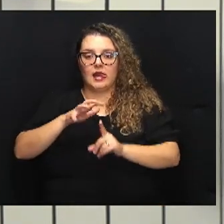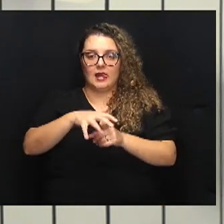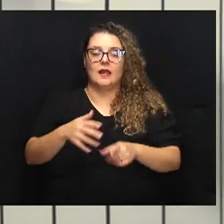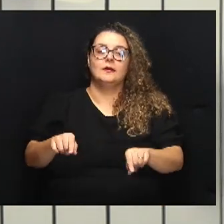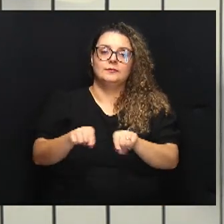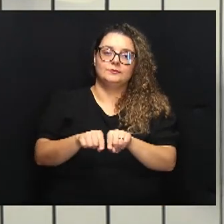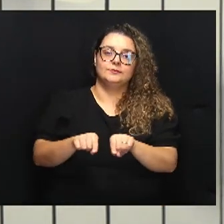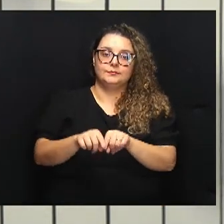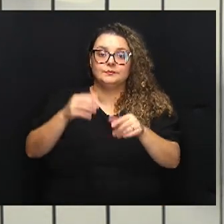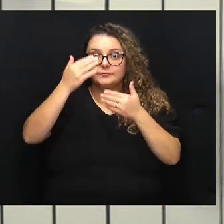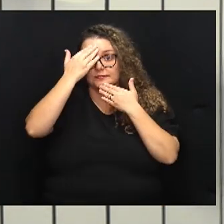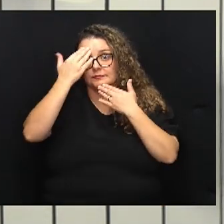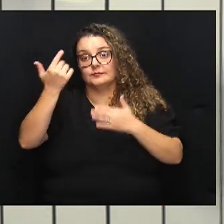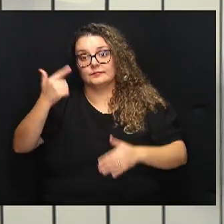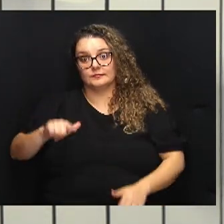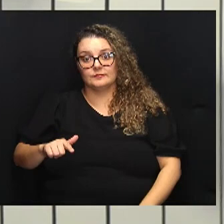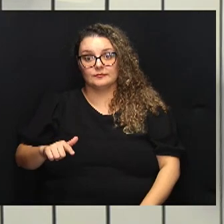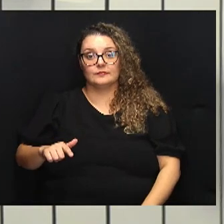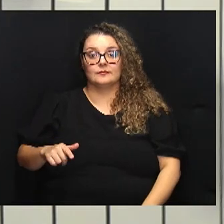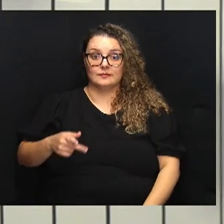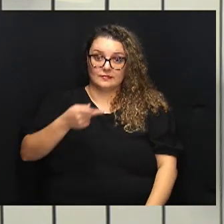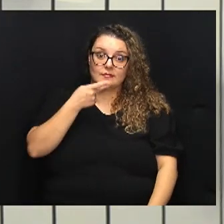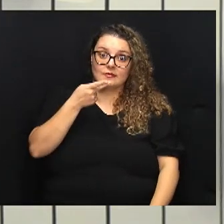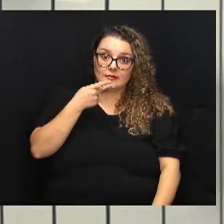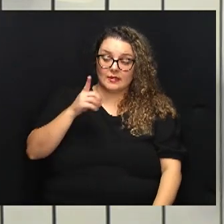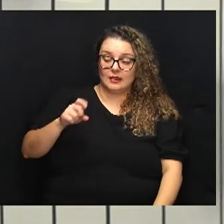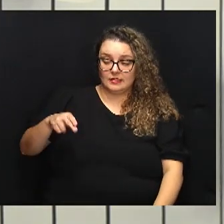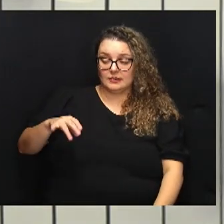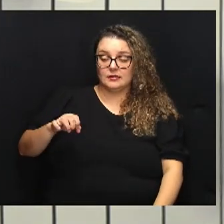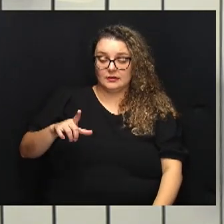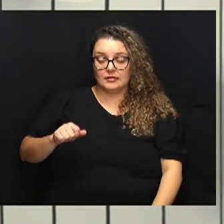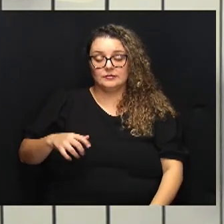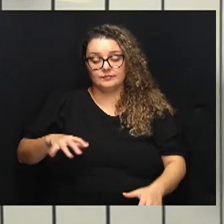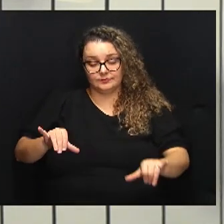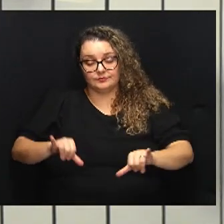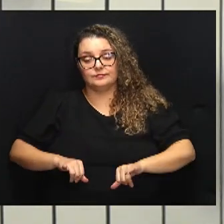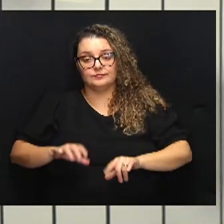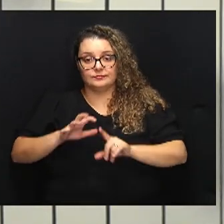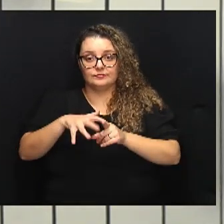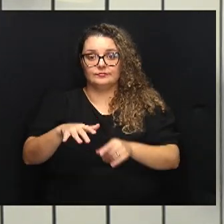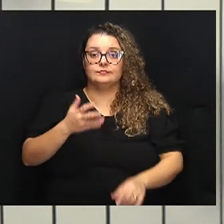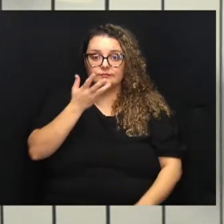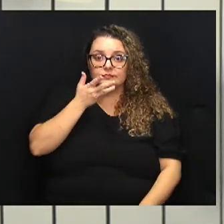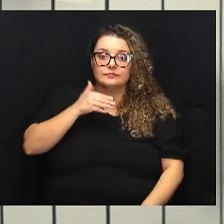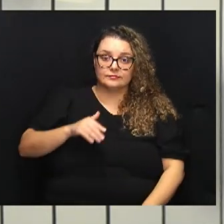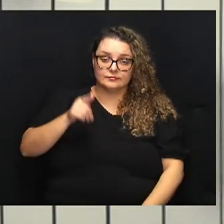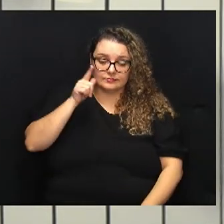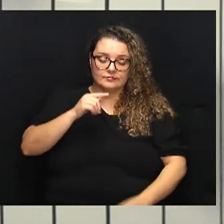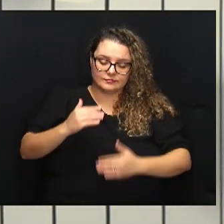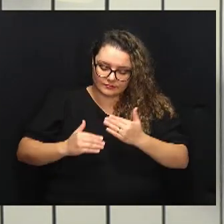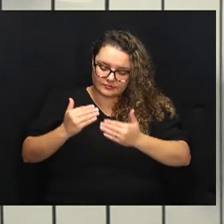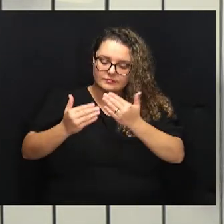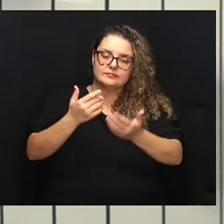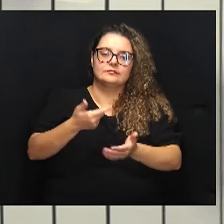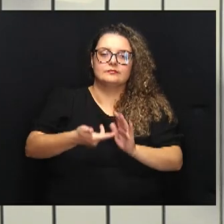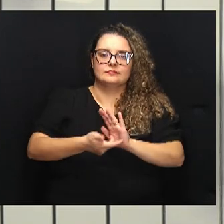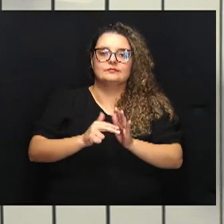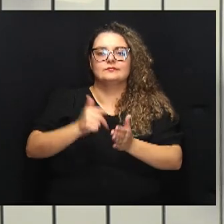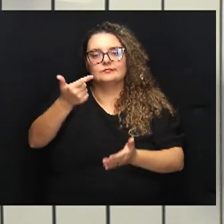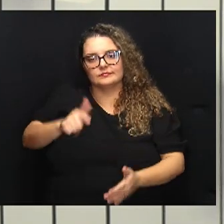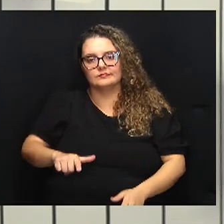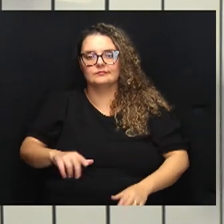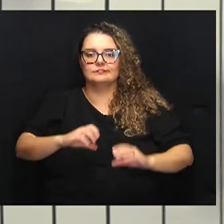também agradeço novamente o relato, né, da Daniela, que sofreu na sua infância, mas conseguiu ressignificar a questão da